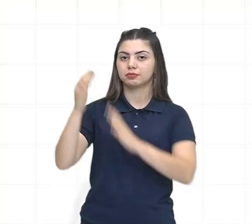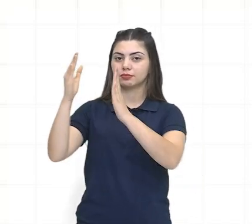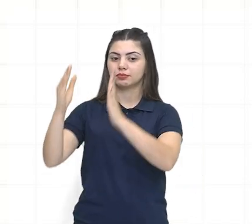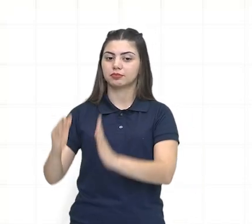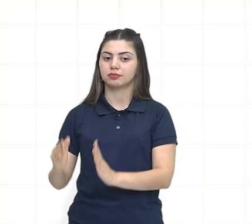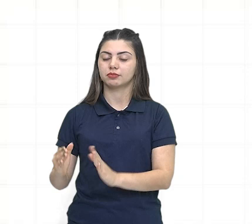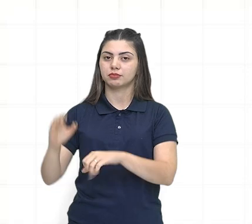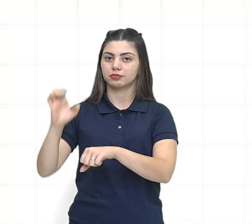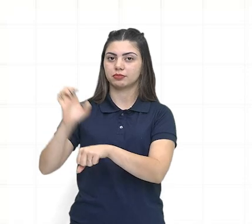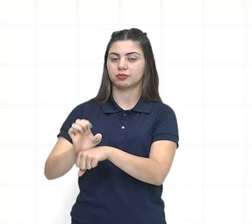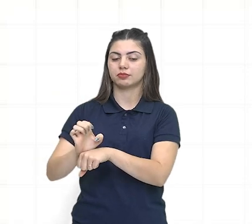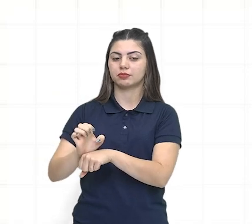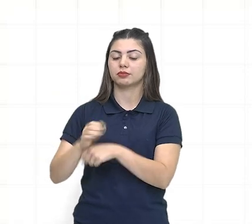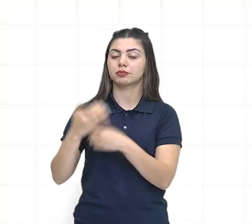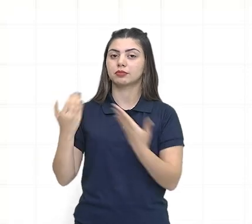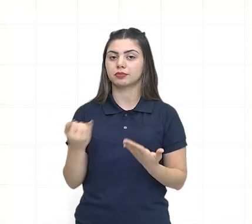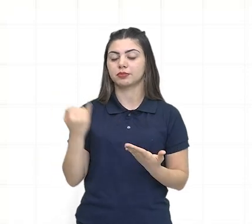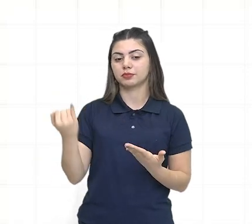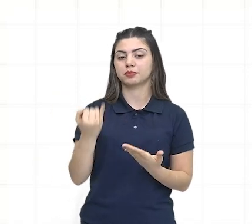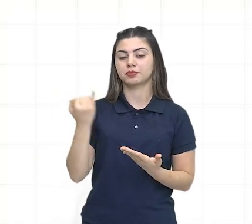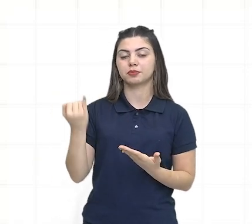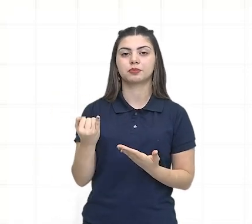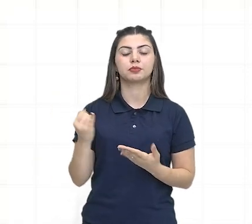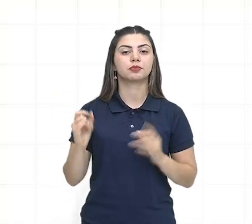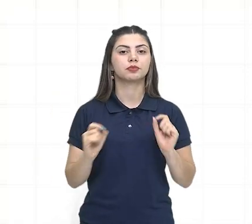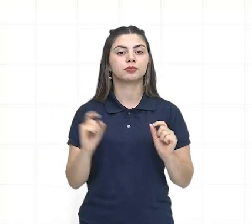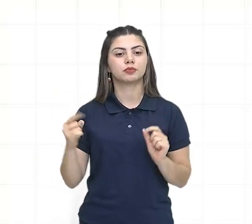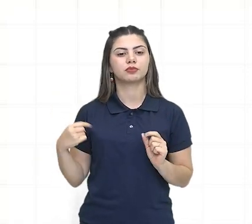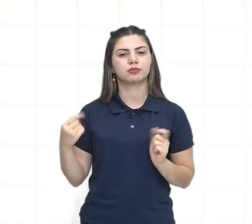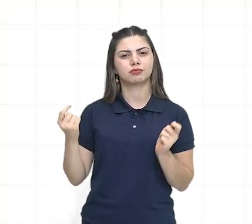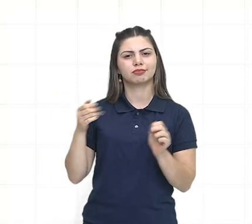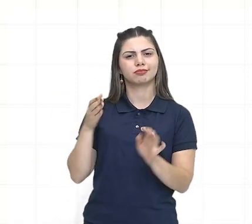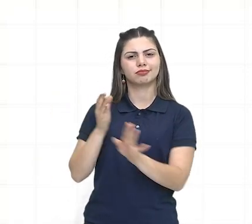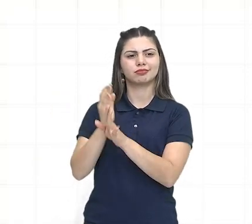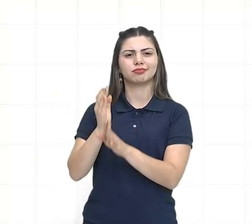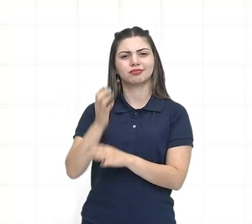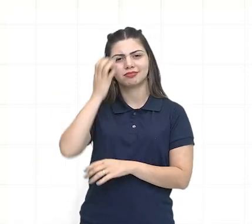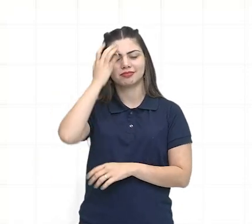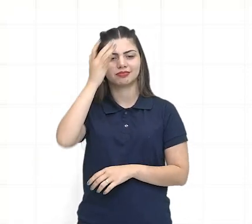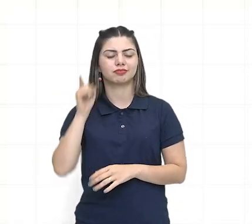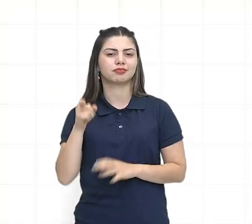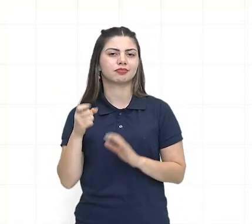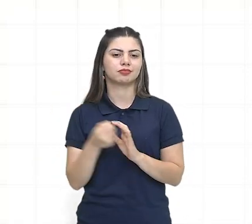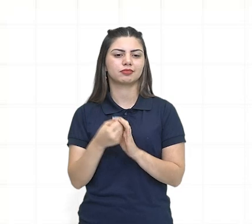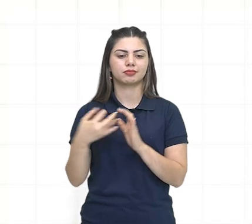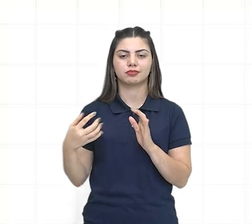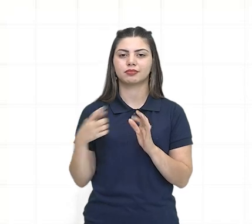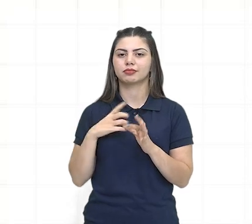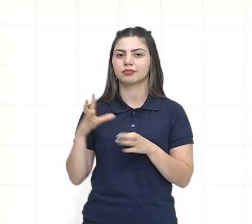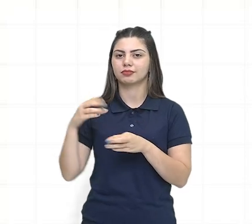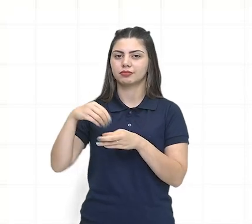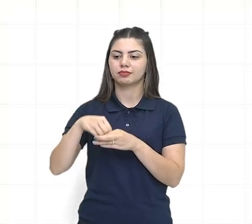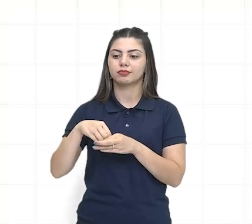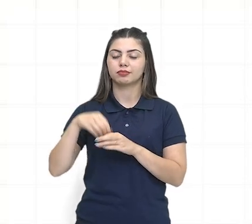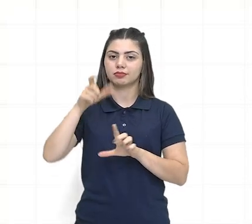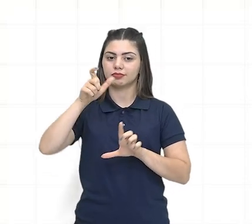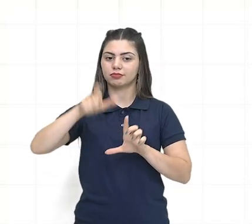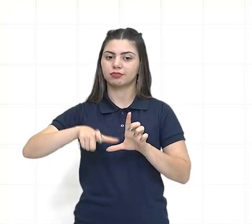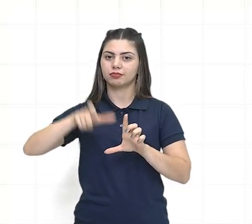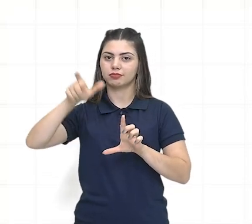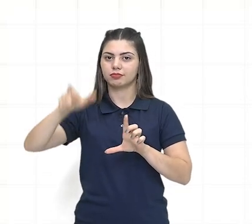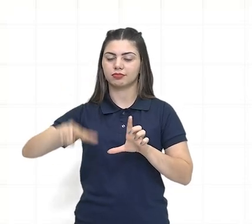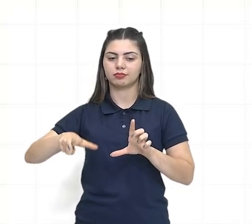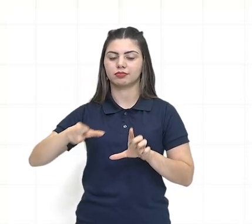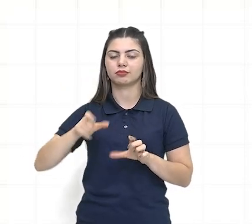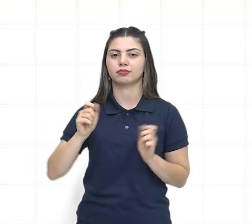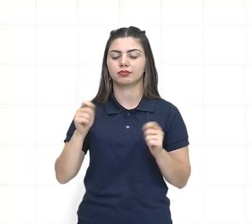olha só. É importante nós irmos nos identificando com os elementos que compõem, esse tipo de